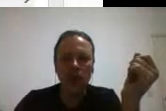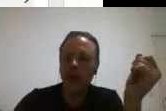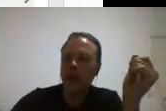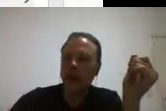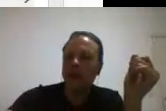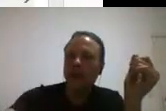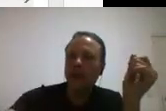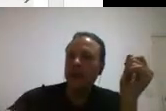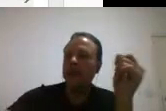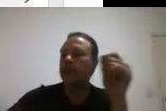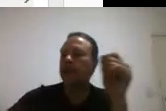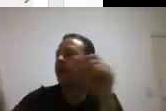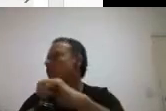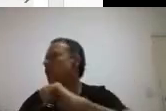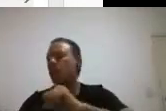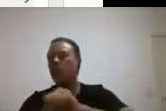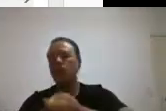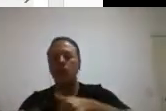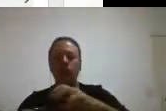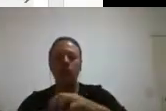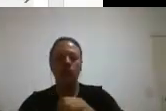Ô, professor, Apareceu aí?